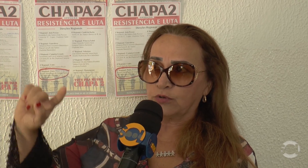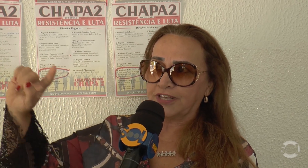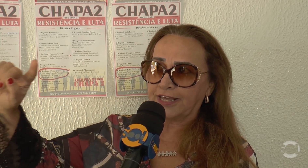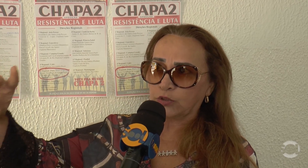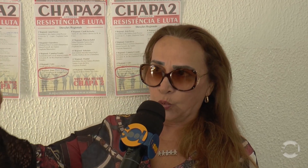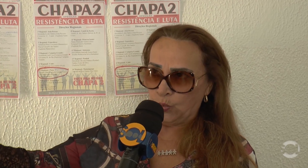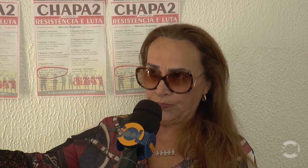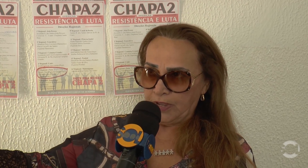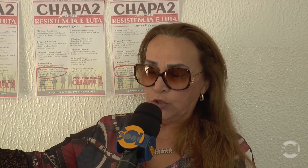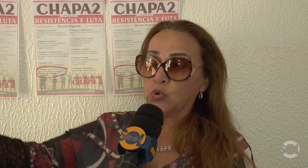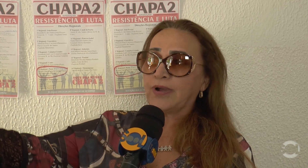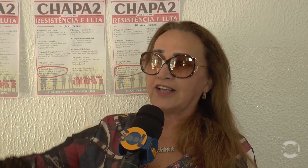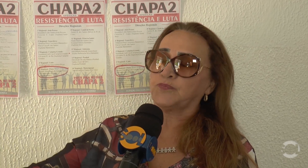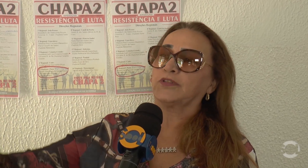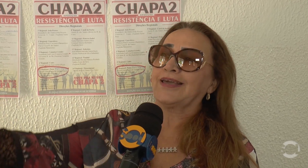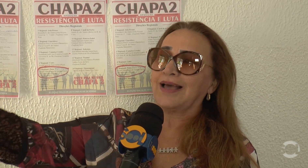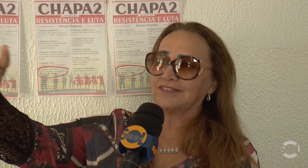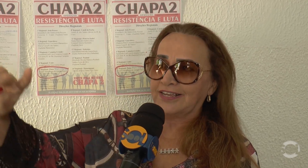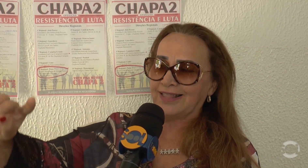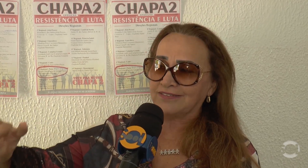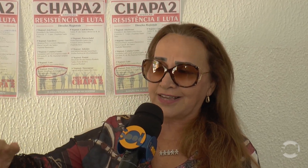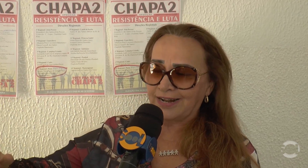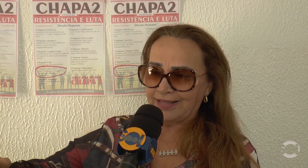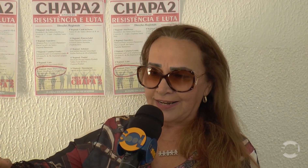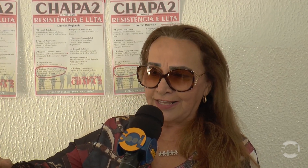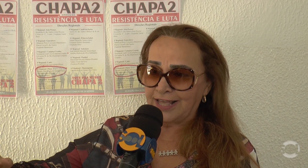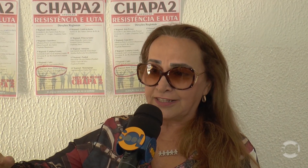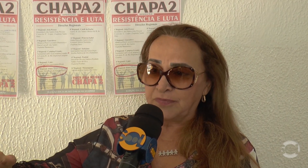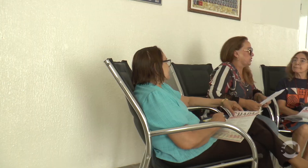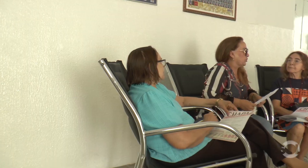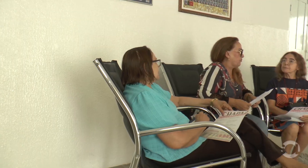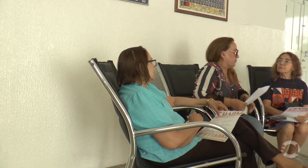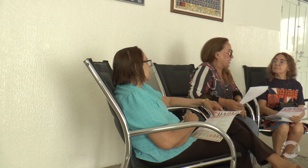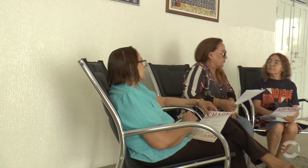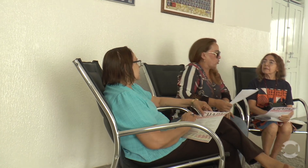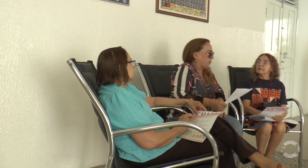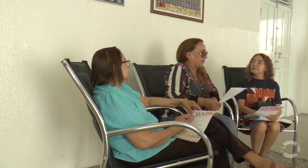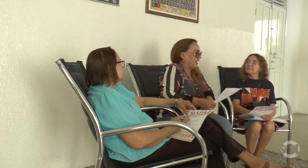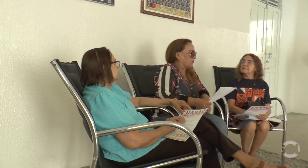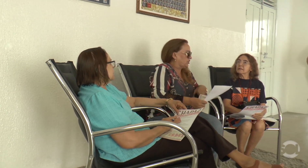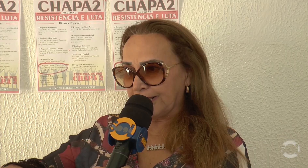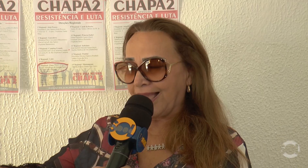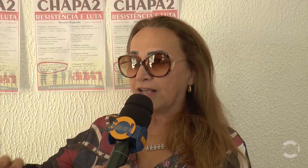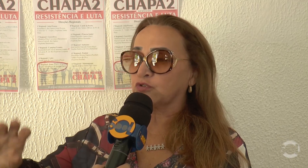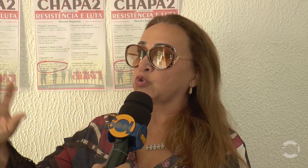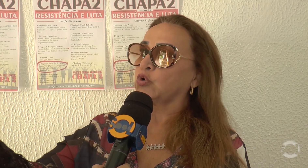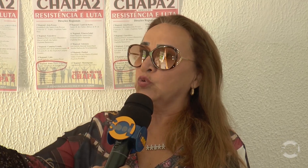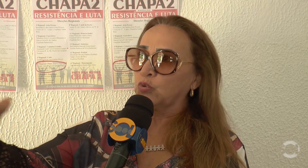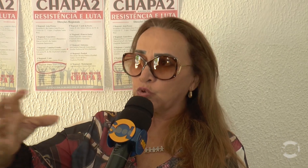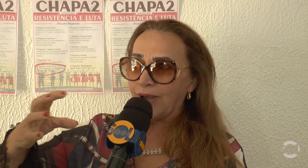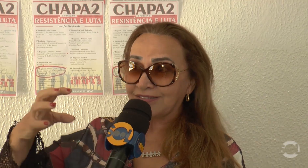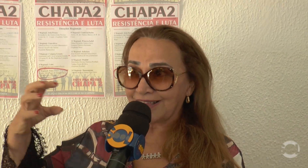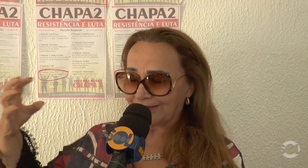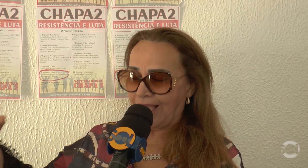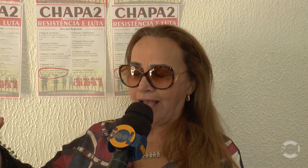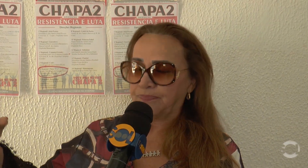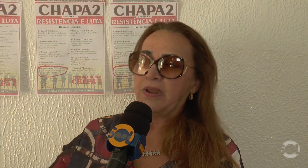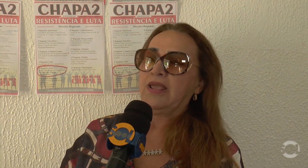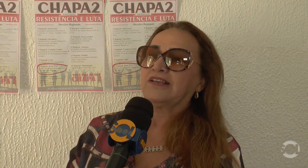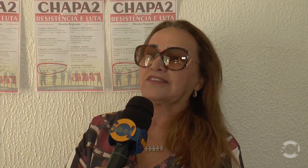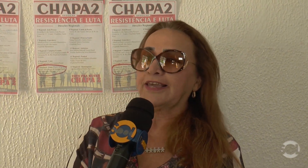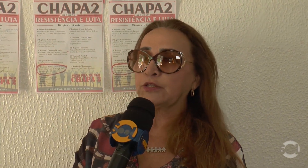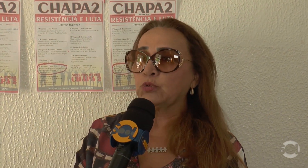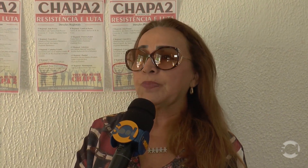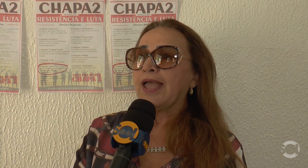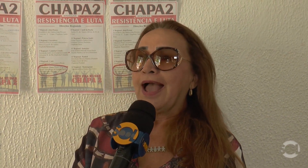do Conselho diretor no caso poderá ser da Secretaria de Administração se caso todo mundo aceitar